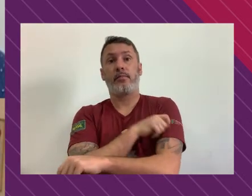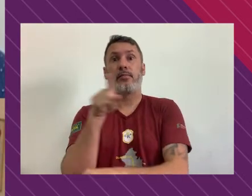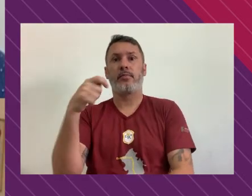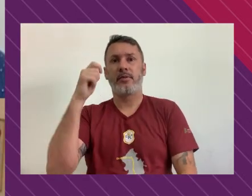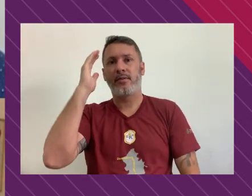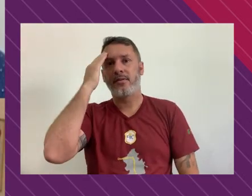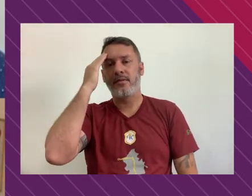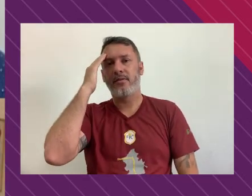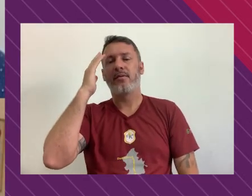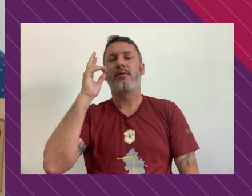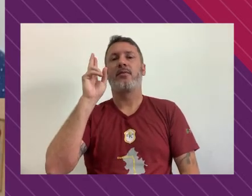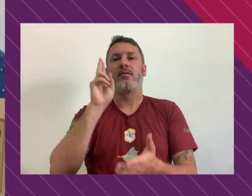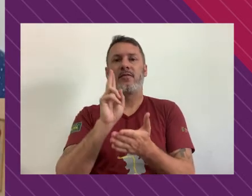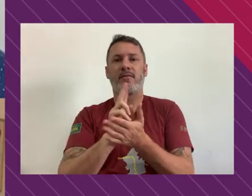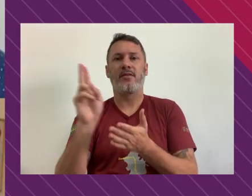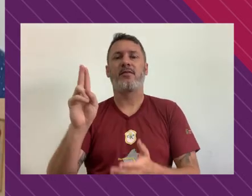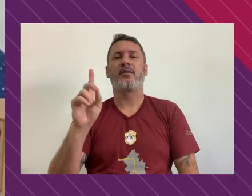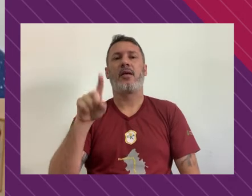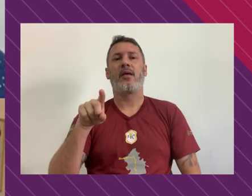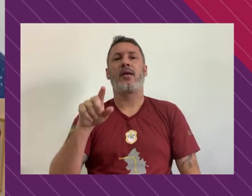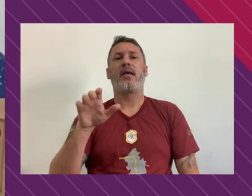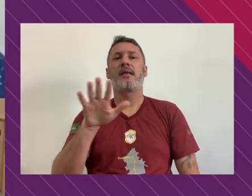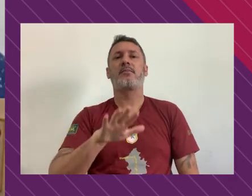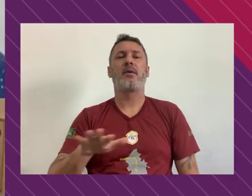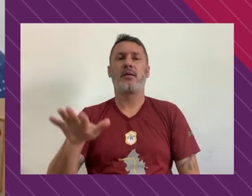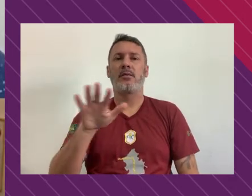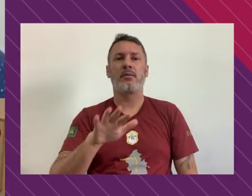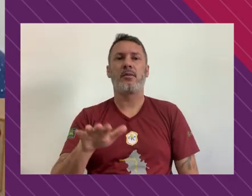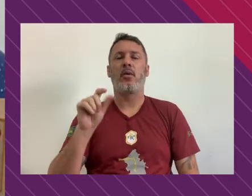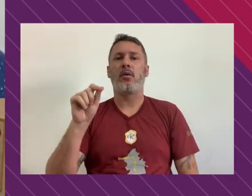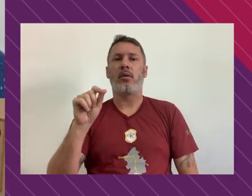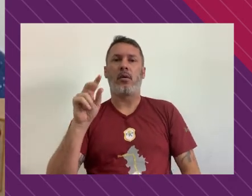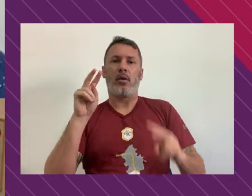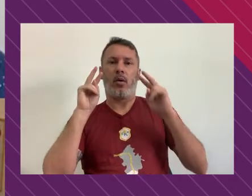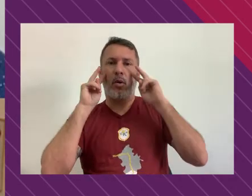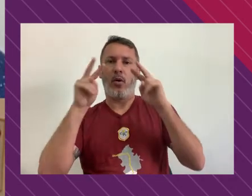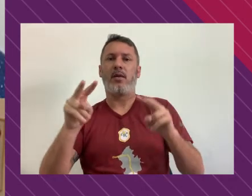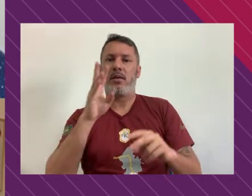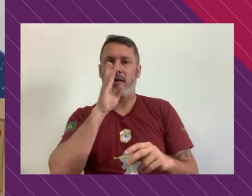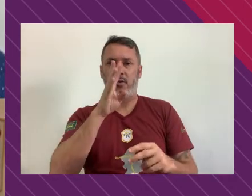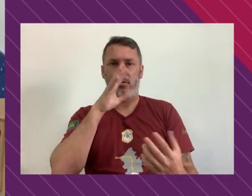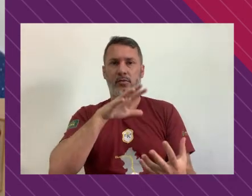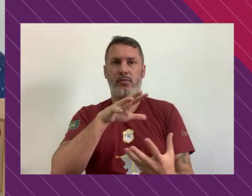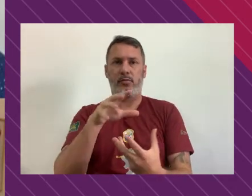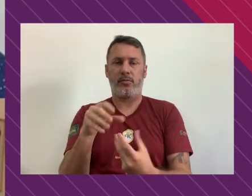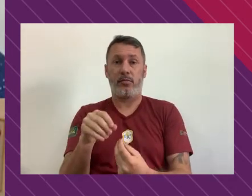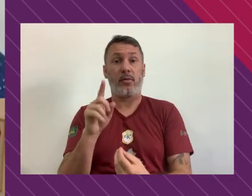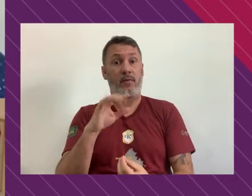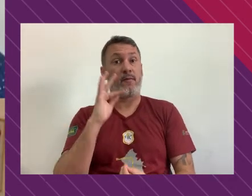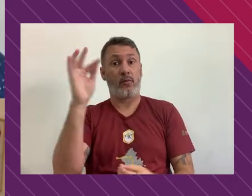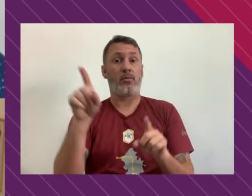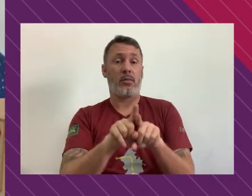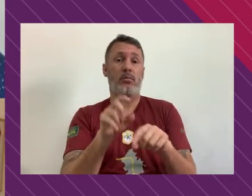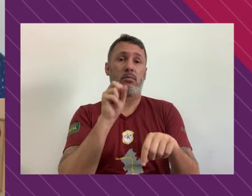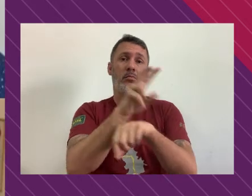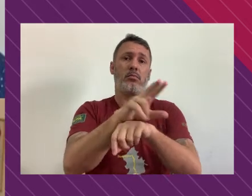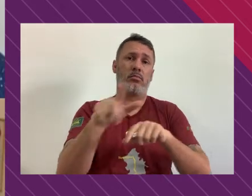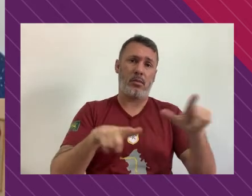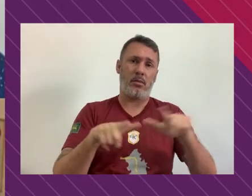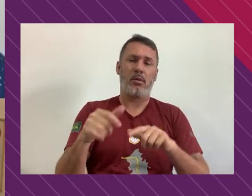talvez ano passado, a gente estava lendo no jornal A Manchete, pela primeira vez na história, uma mulher negra